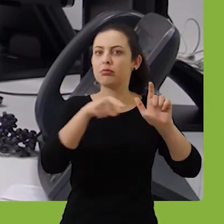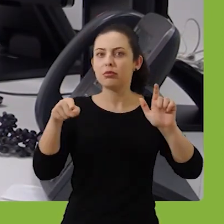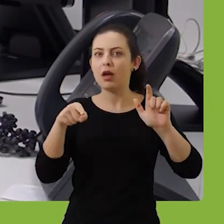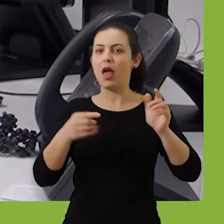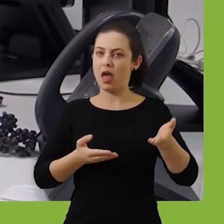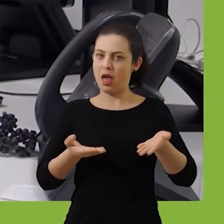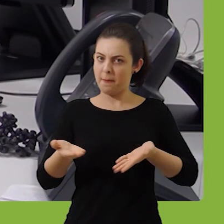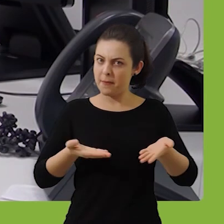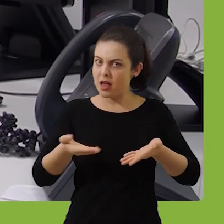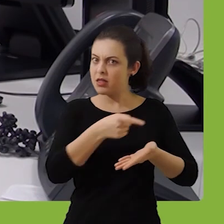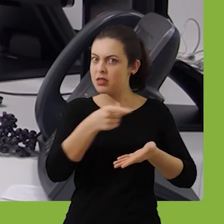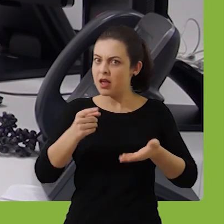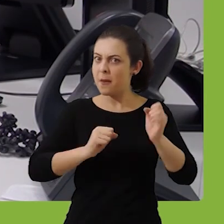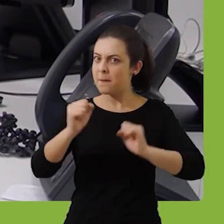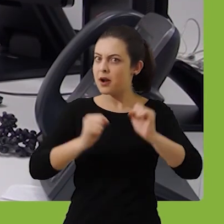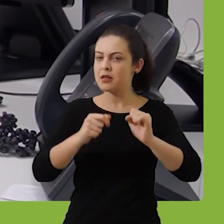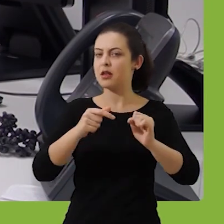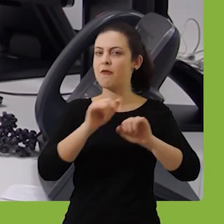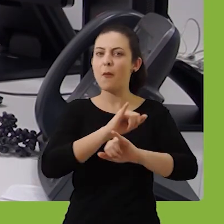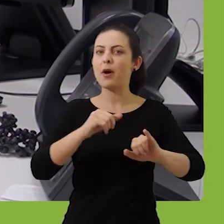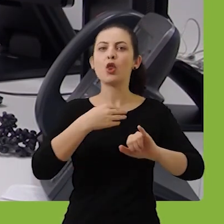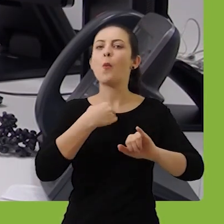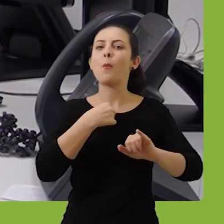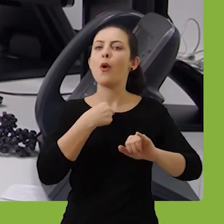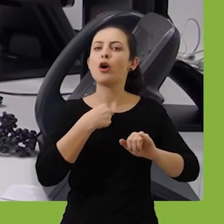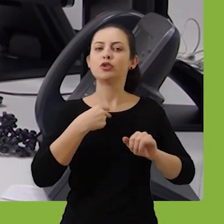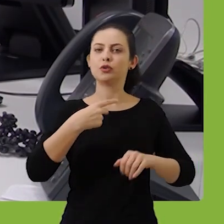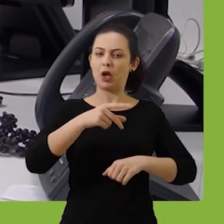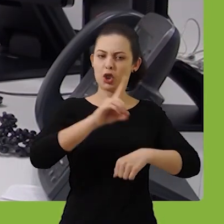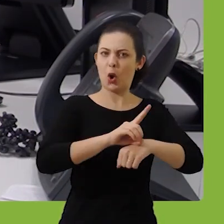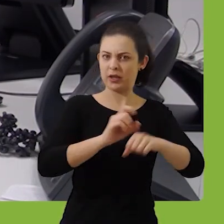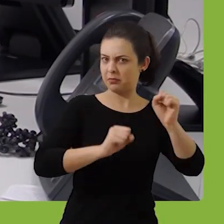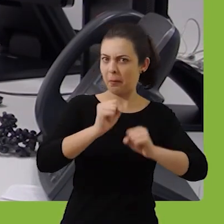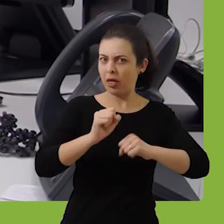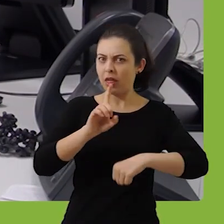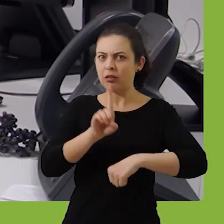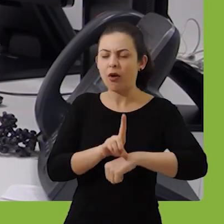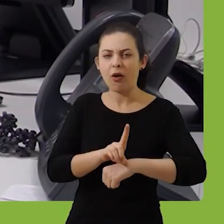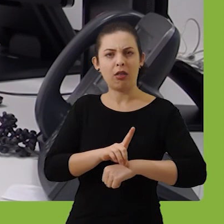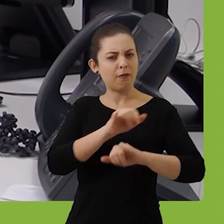estes prestadores de que a informação não pertence à empresa organizadora do